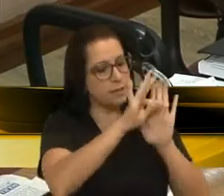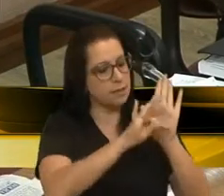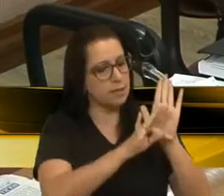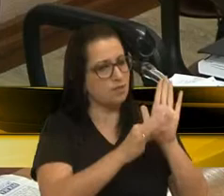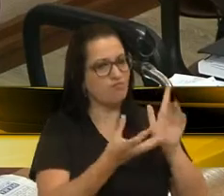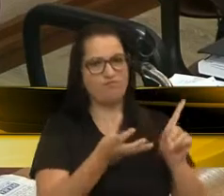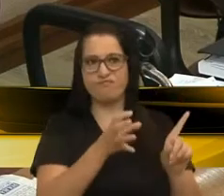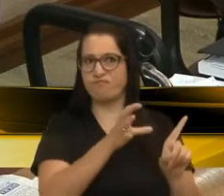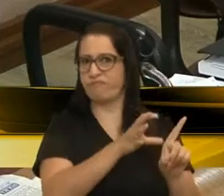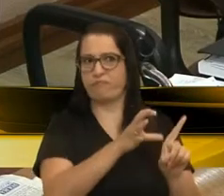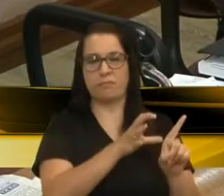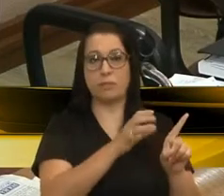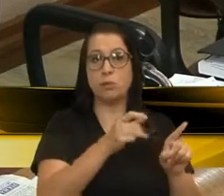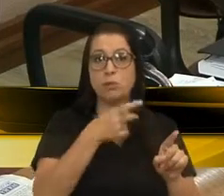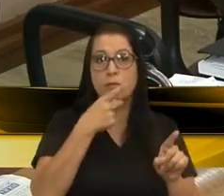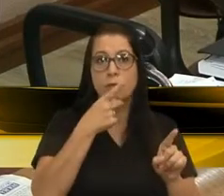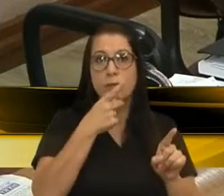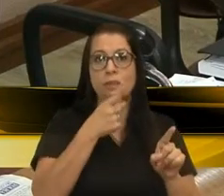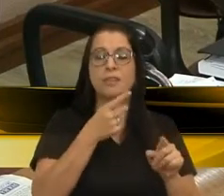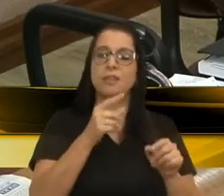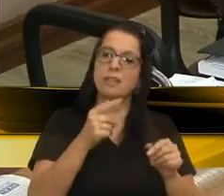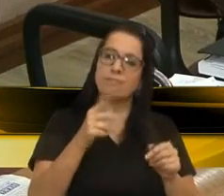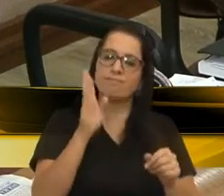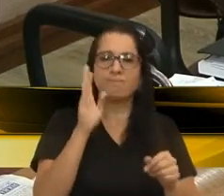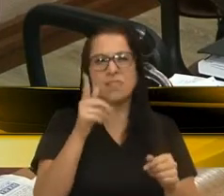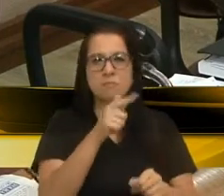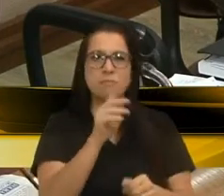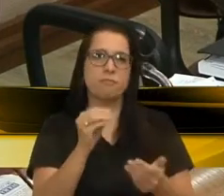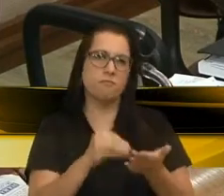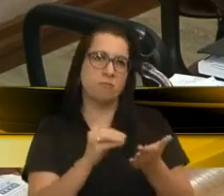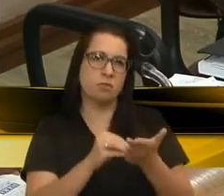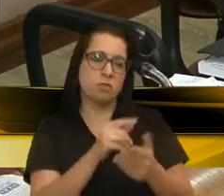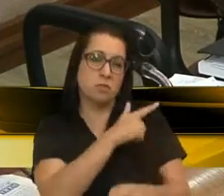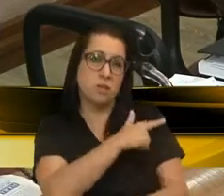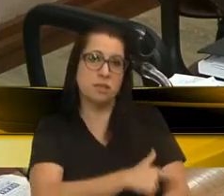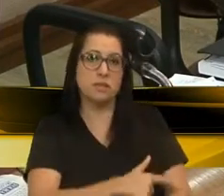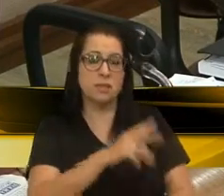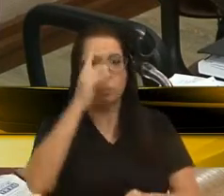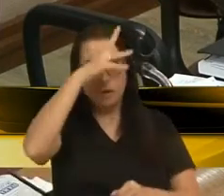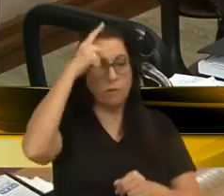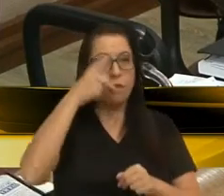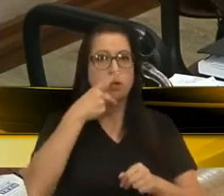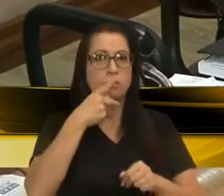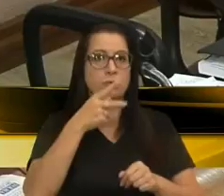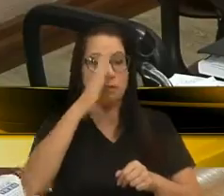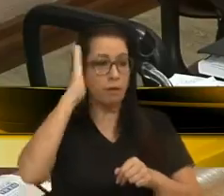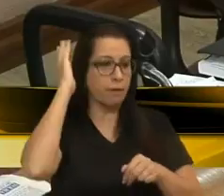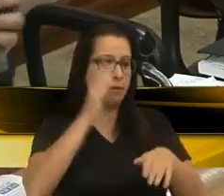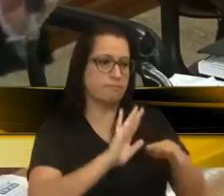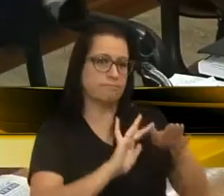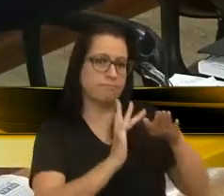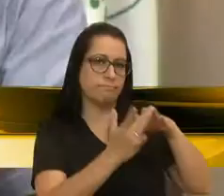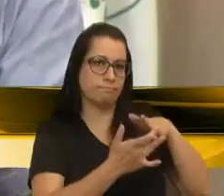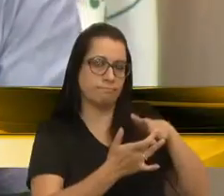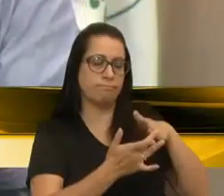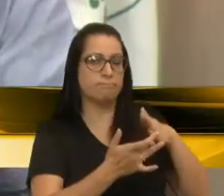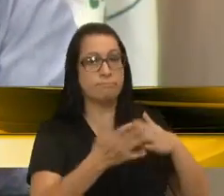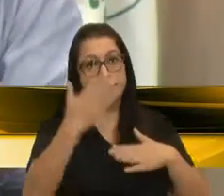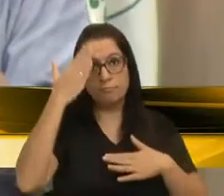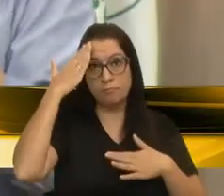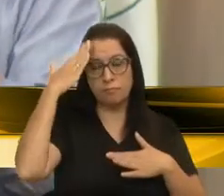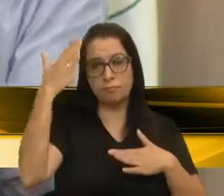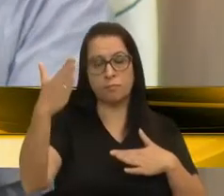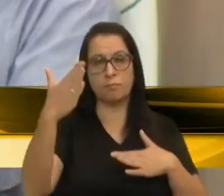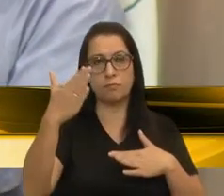em função dessa postagem deselegante e descabida do prefeito nas suas redes sociais. Obrigado, vereador Frisso. Eu lhe agradeço,